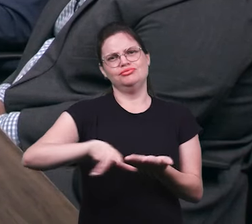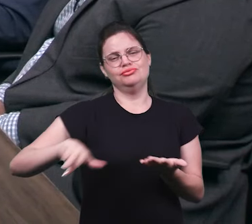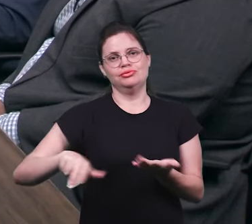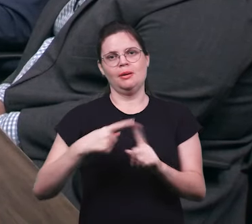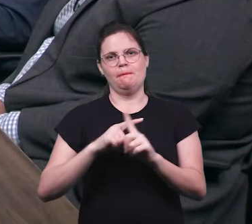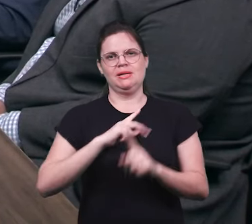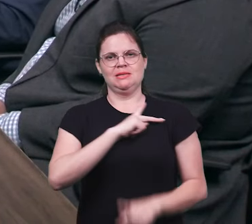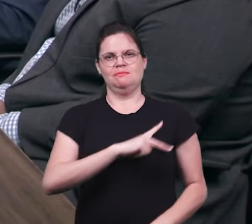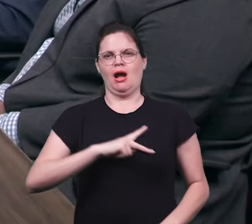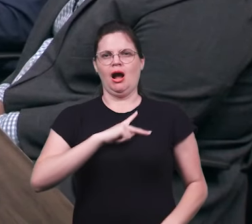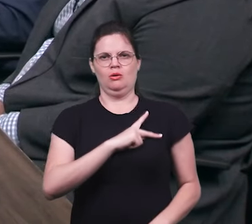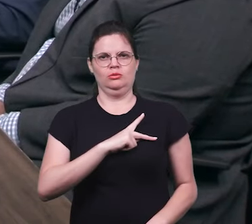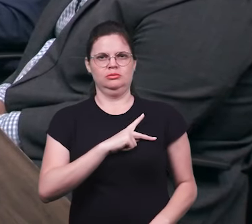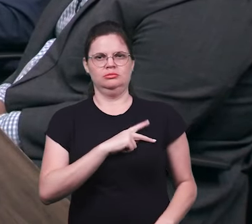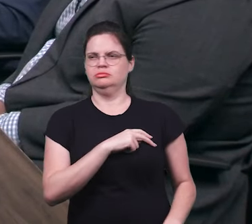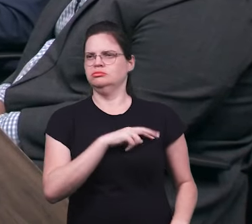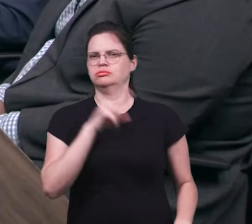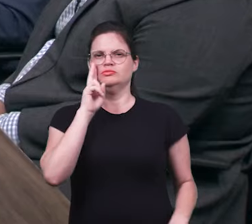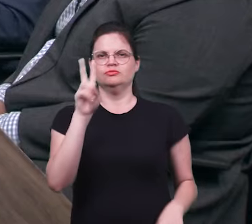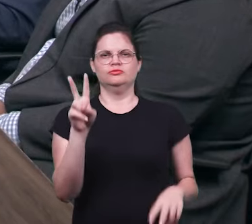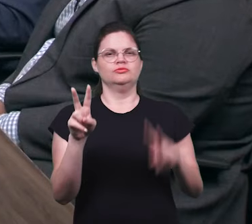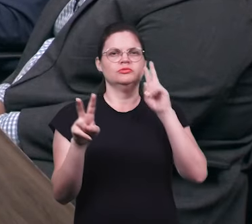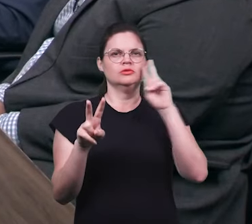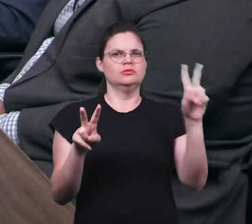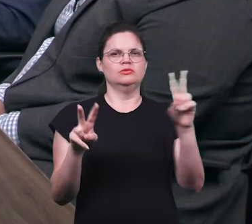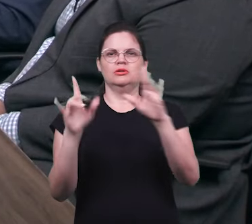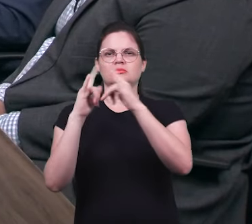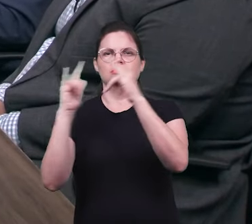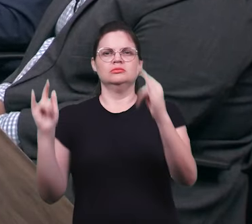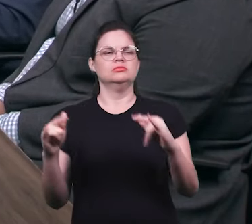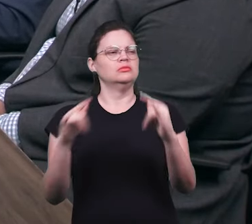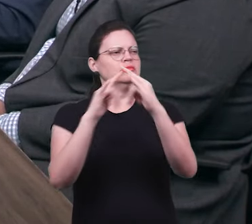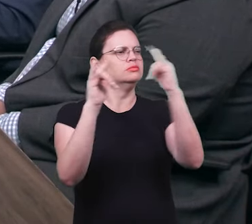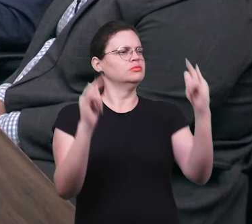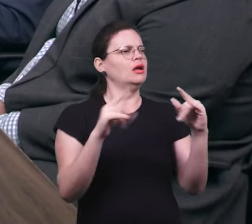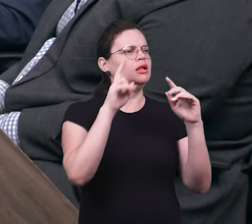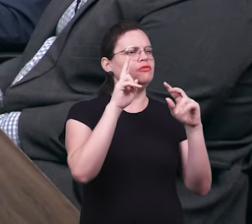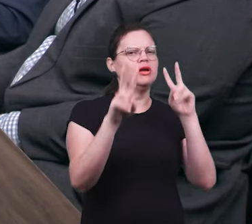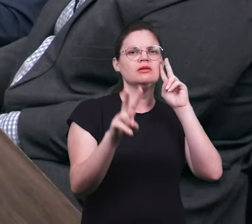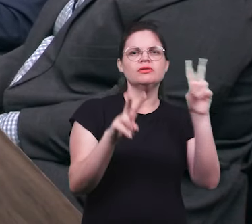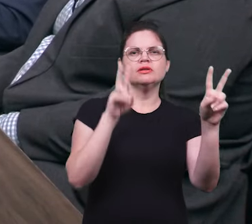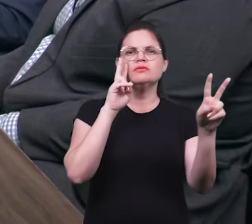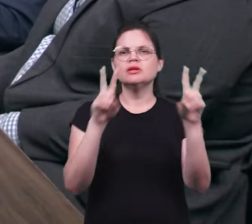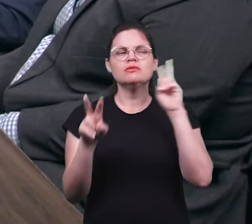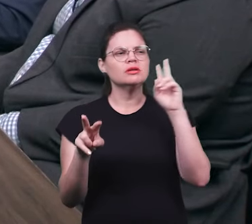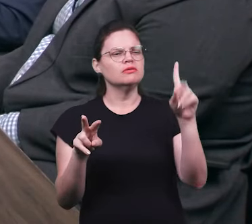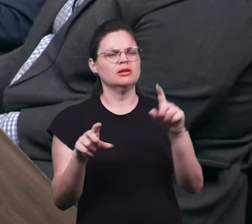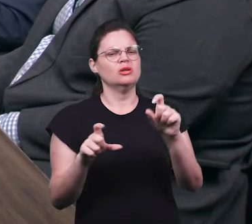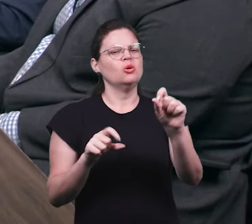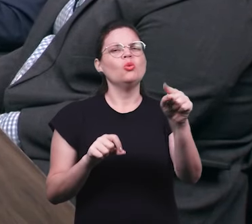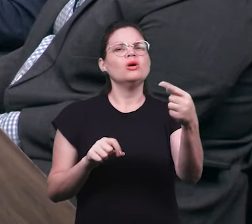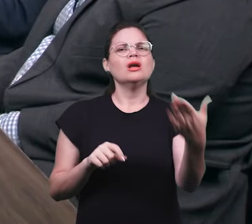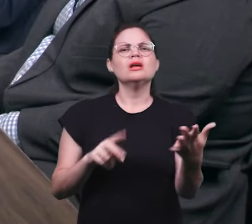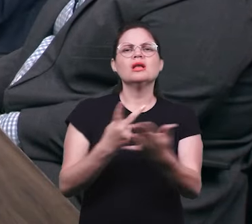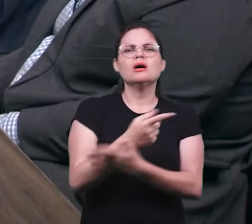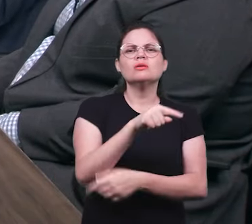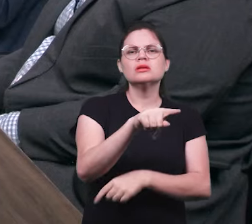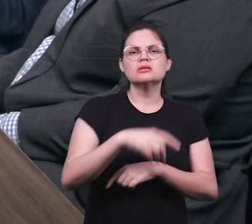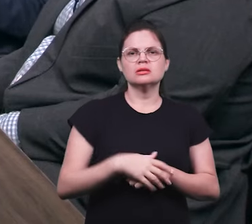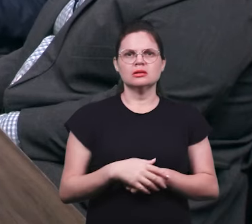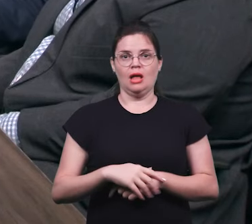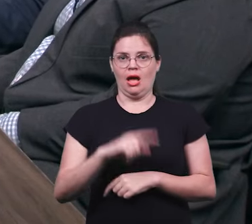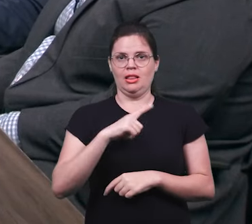Paulo chegou, né, foi trouxe a palavra e falou: quem é esse paroleiro está falando aí? O que ele quer dizer? Então, houve uma discussão ali, o texto